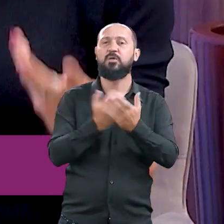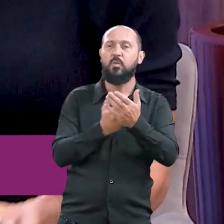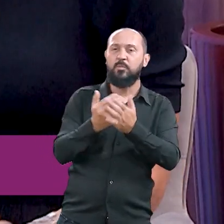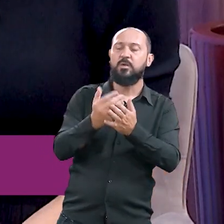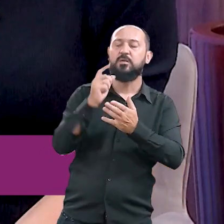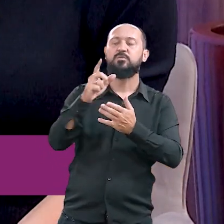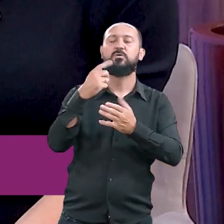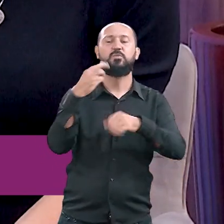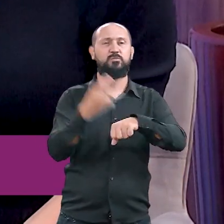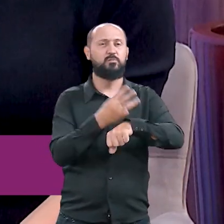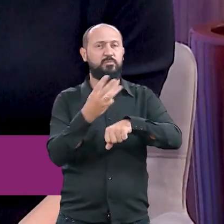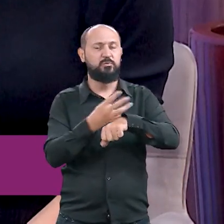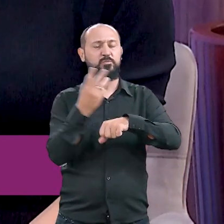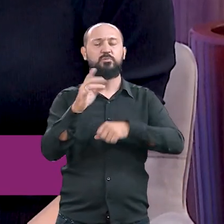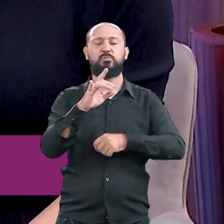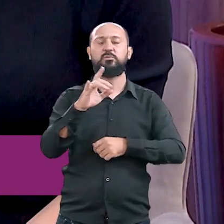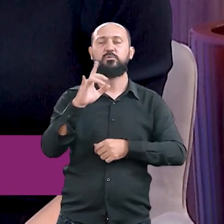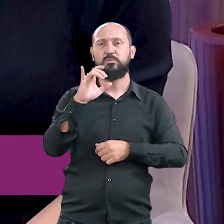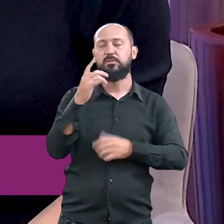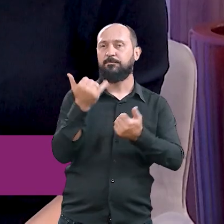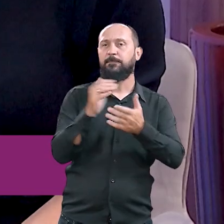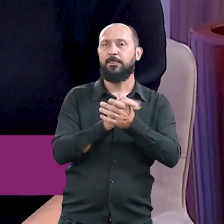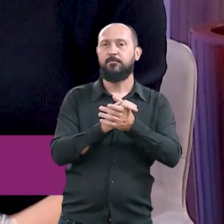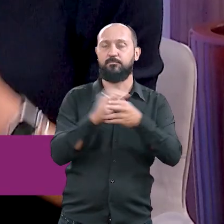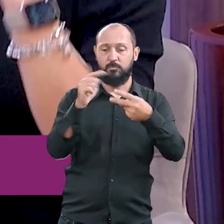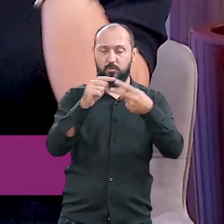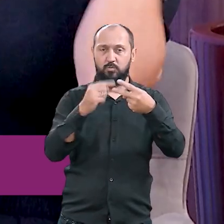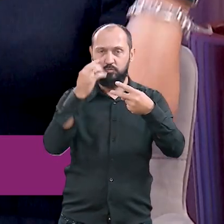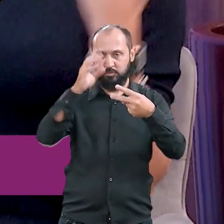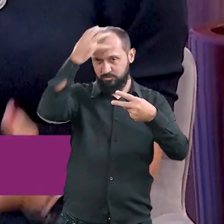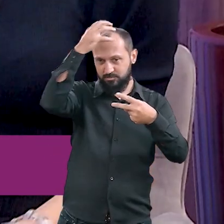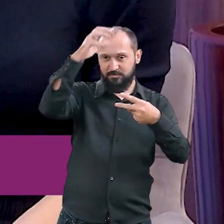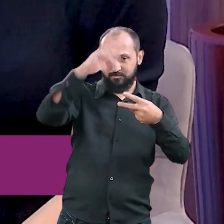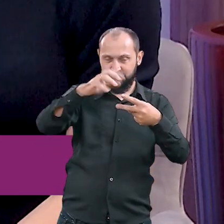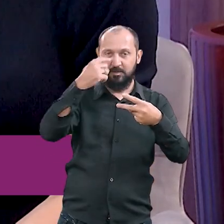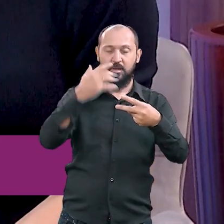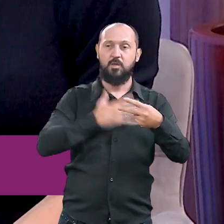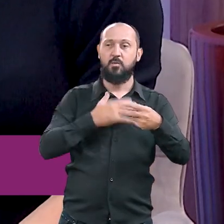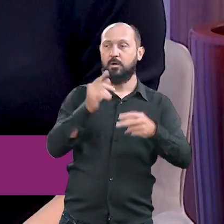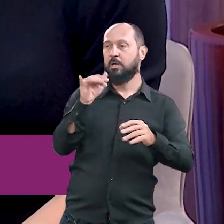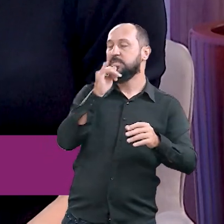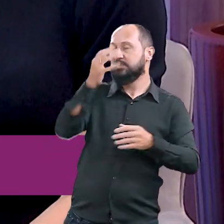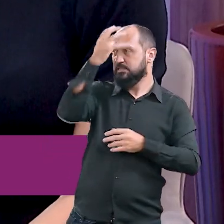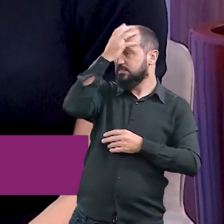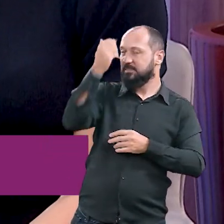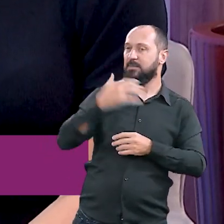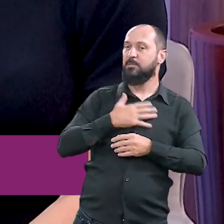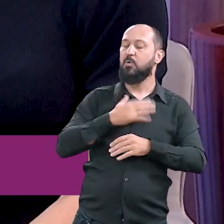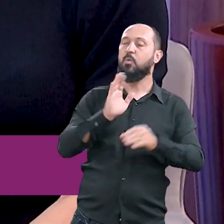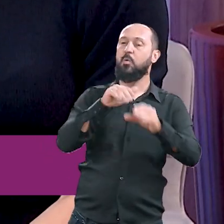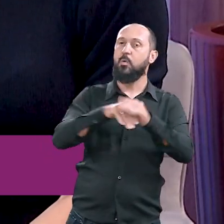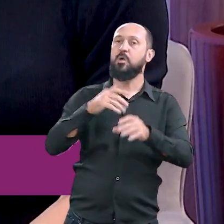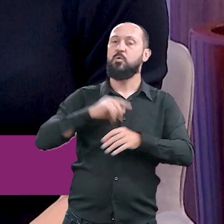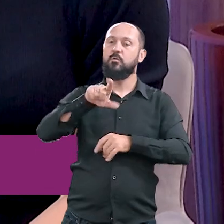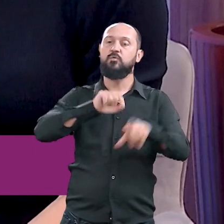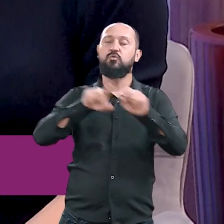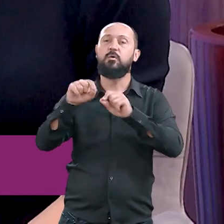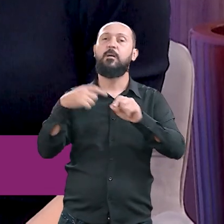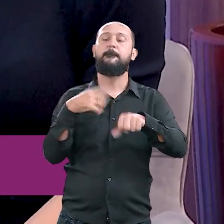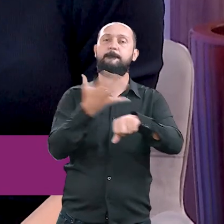de inteligência artificial? Eu quero remeter até às últimas eleições, em que os disparos eles são massivos, né, de memes,